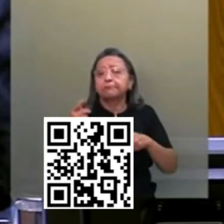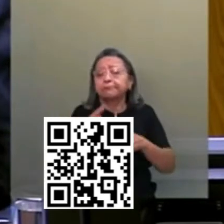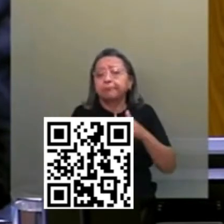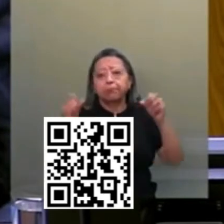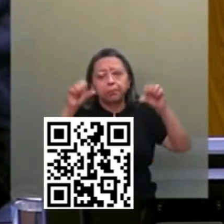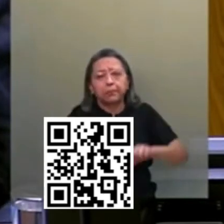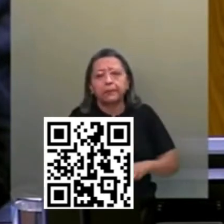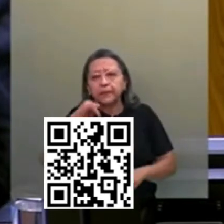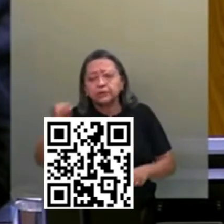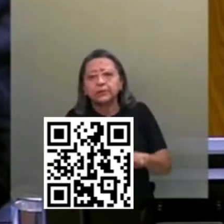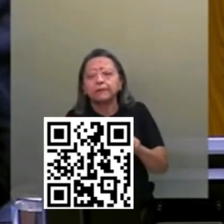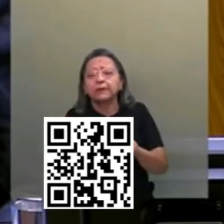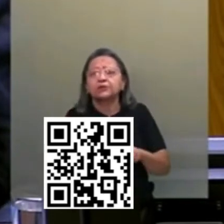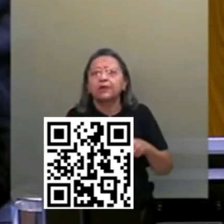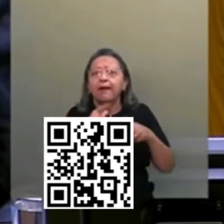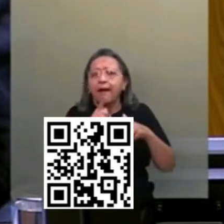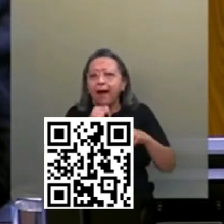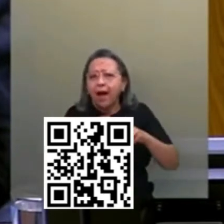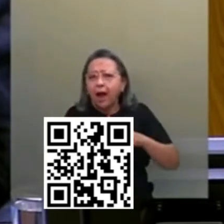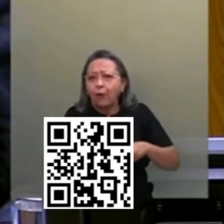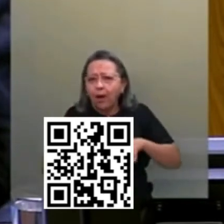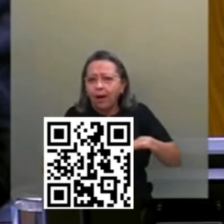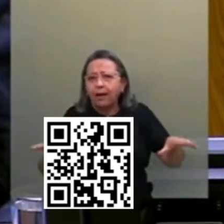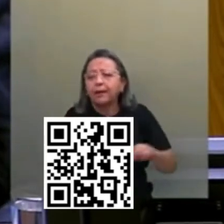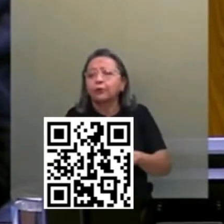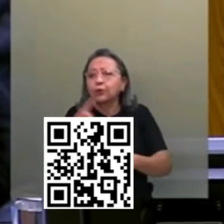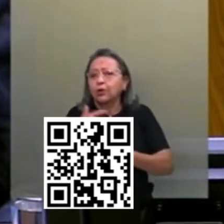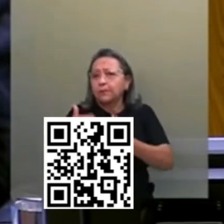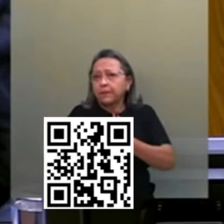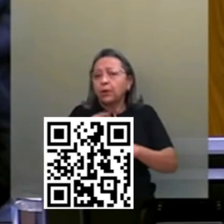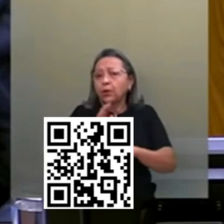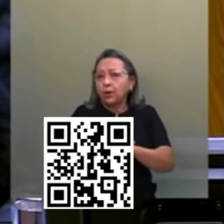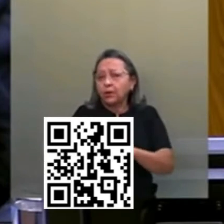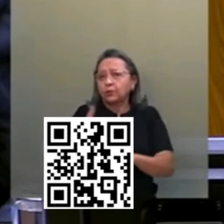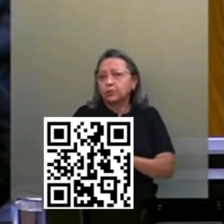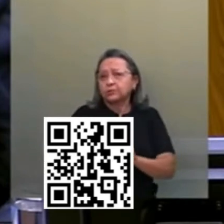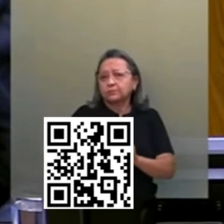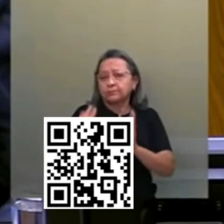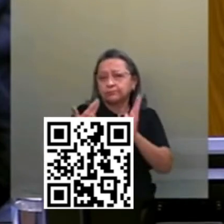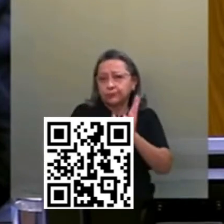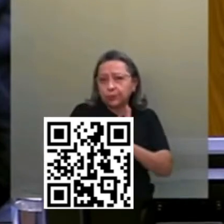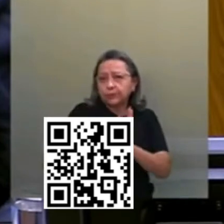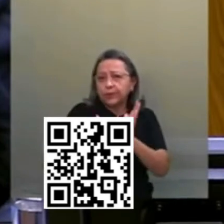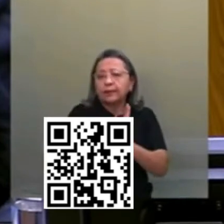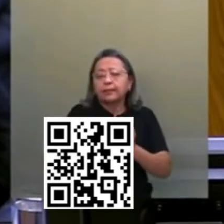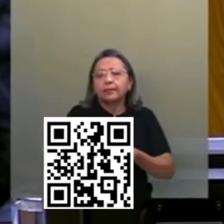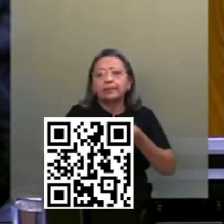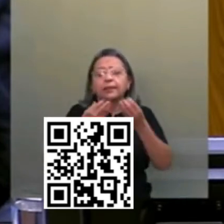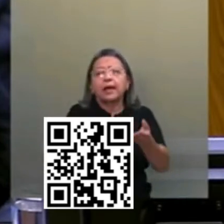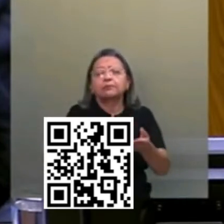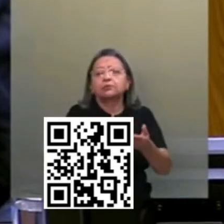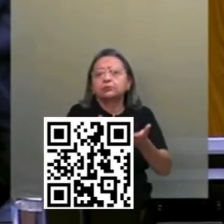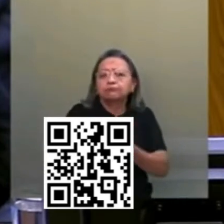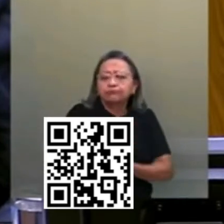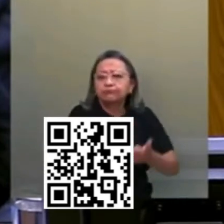energéticas e crises hídricas. Portanto, é nosso papel, enquanto Congresso Nacional, dar os instrumentos ao Poder